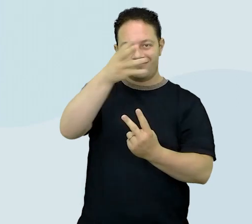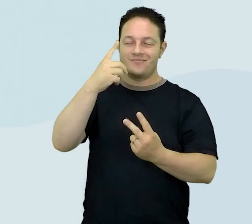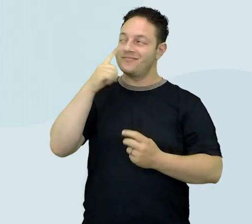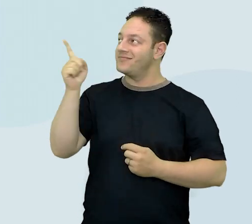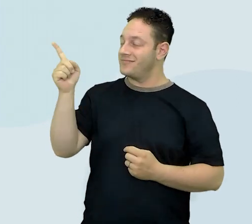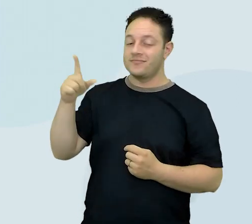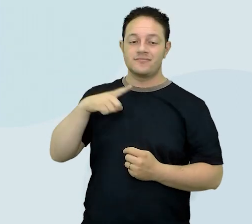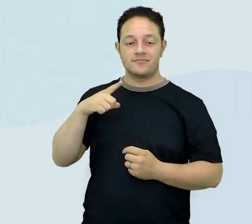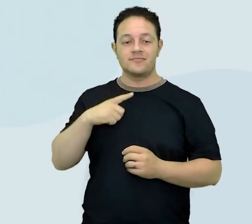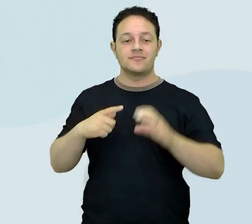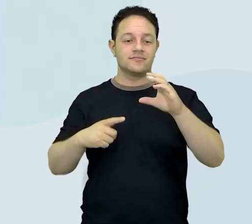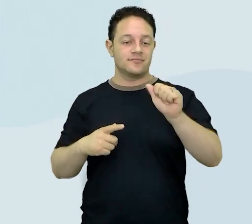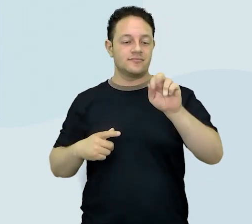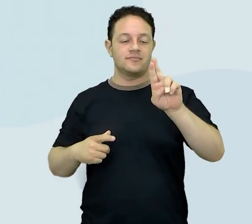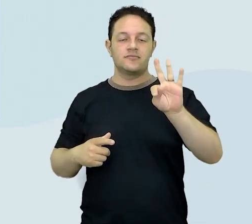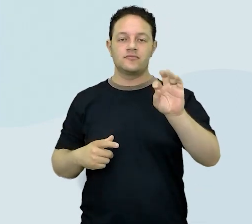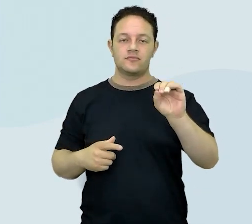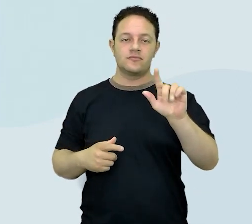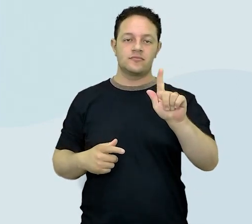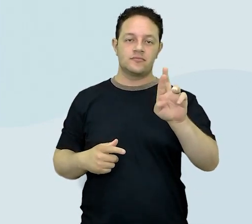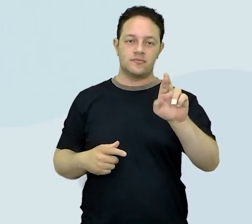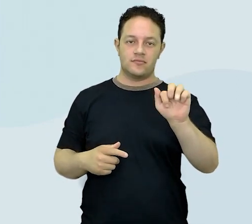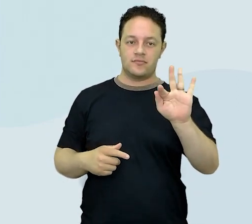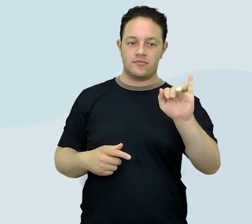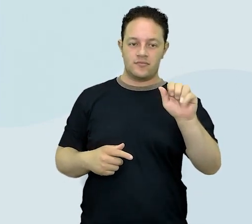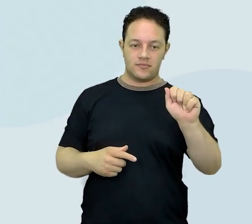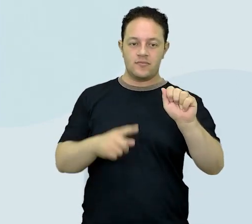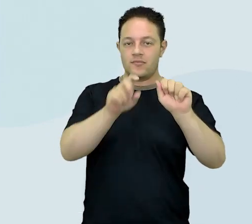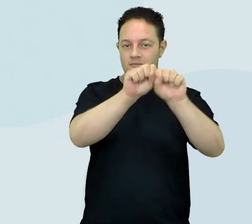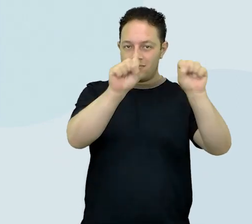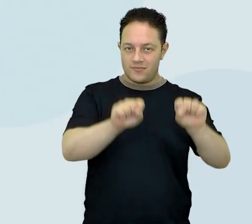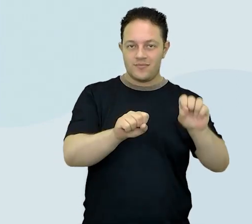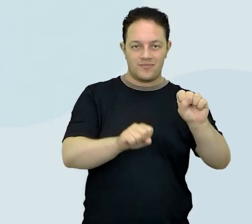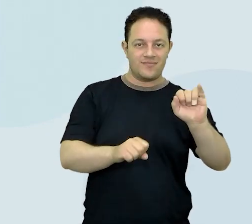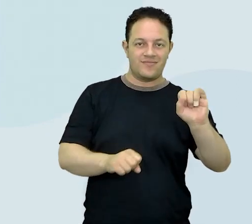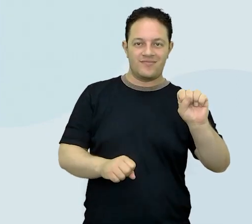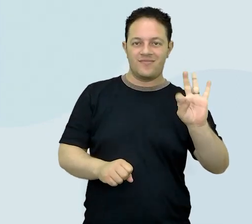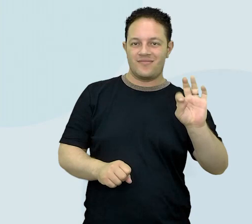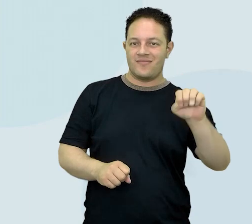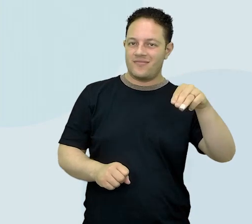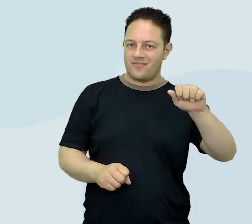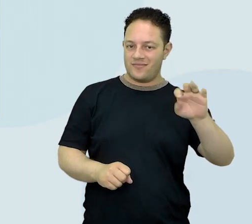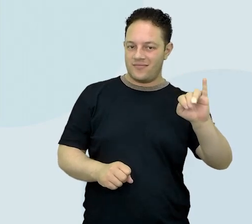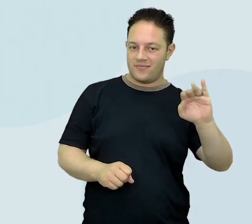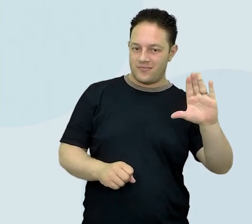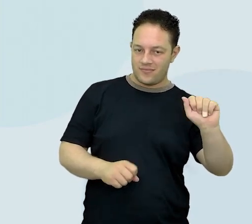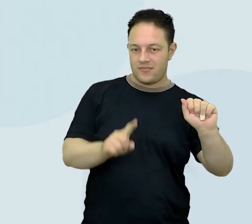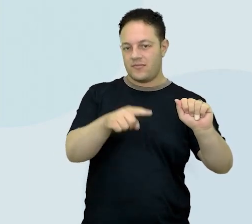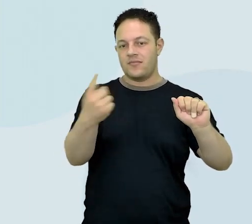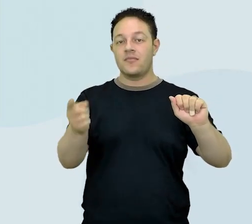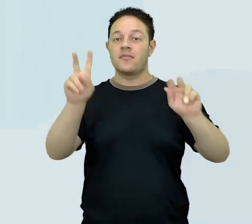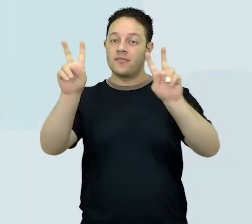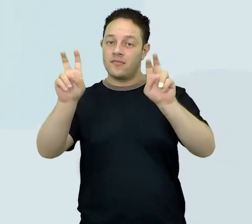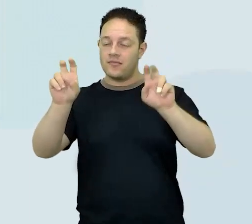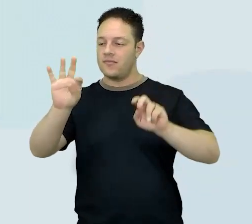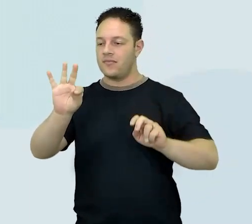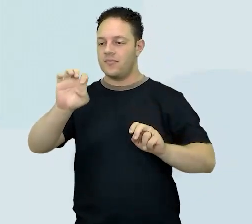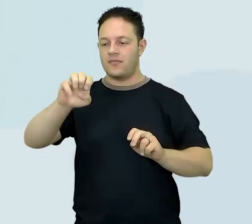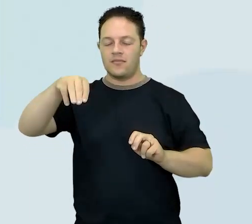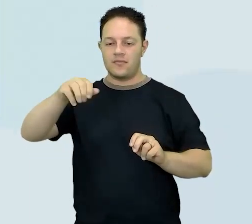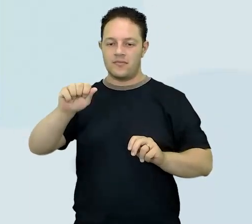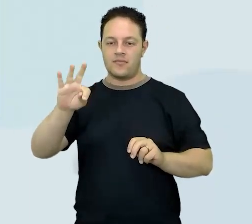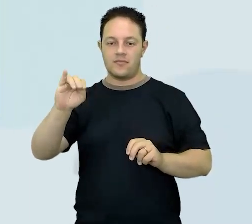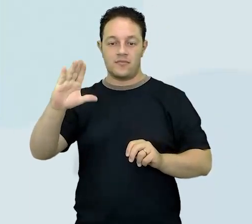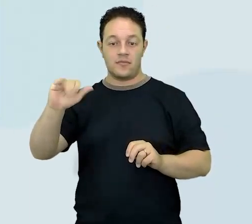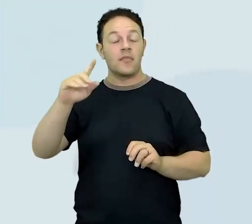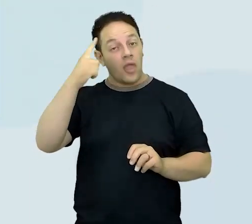né, a cartografia sistemática e a cartografia temática. Então vamos lá. Cartografia sistemática. para a